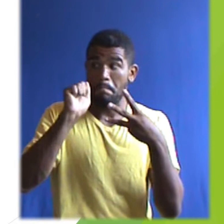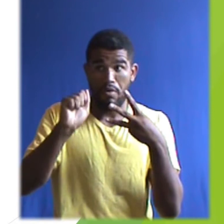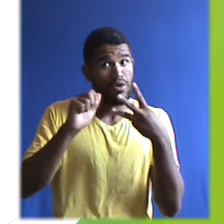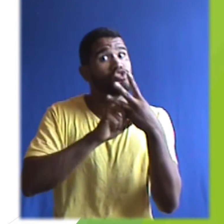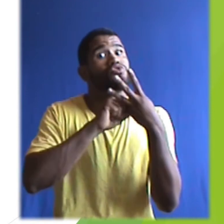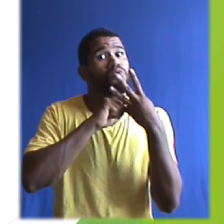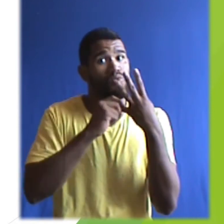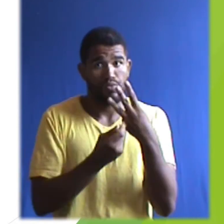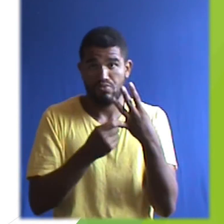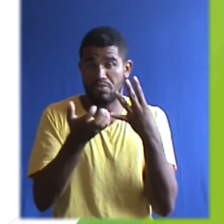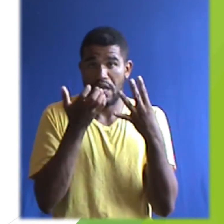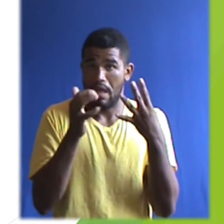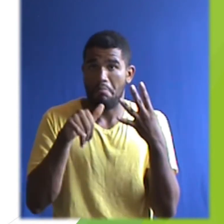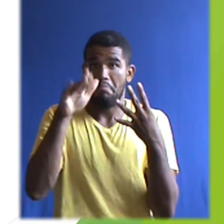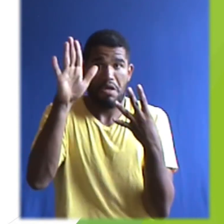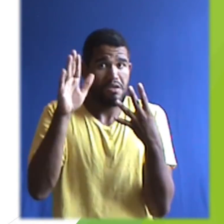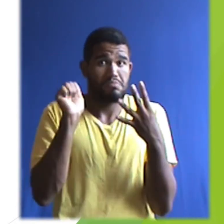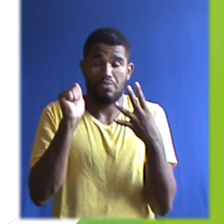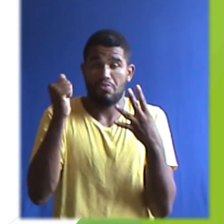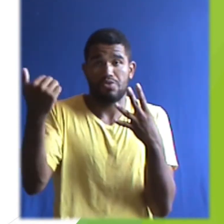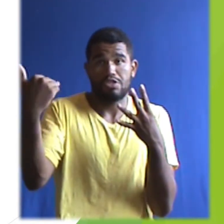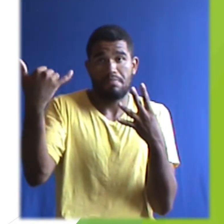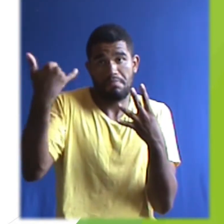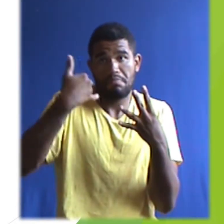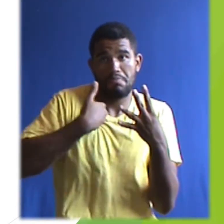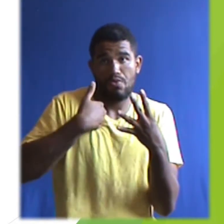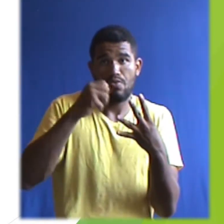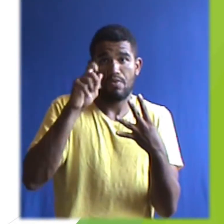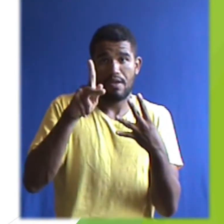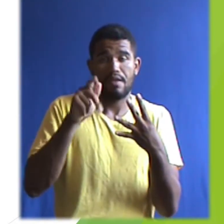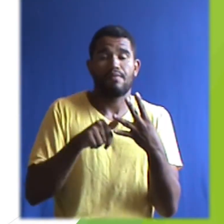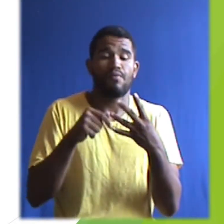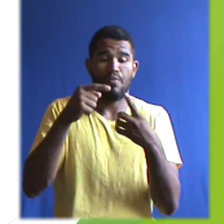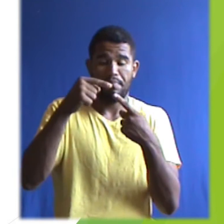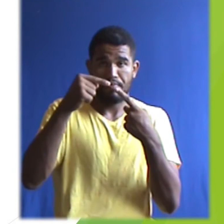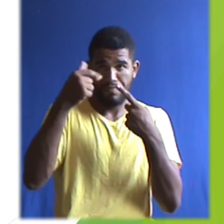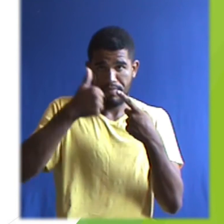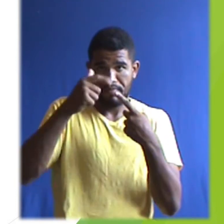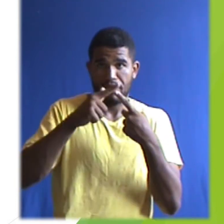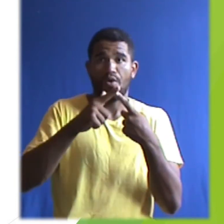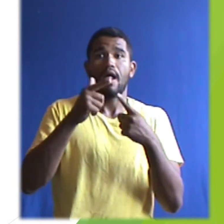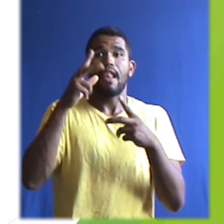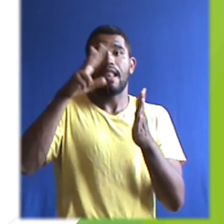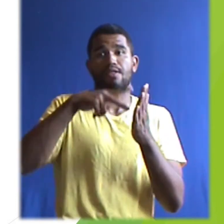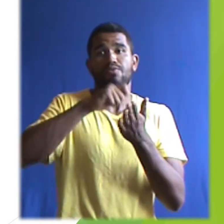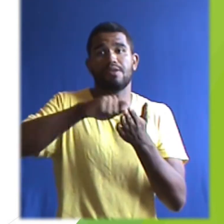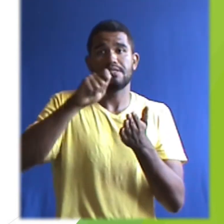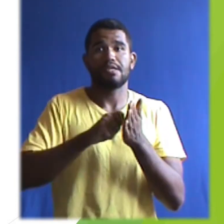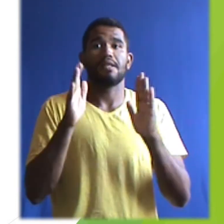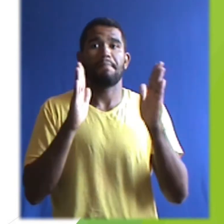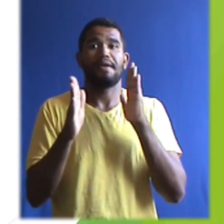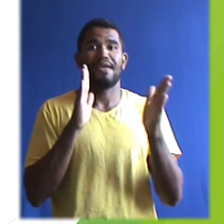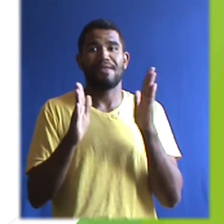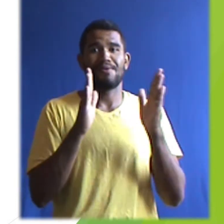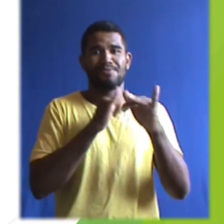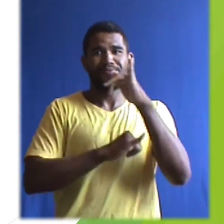Eu escolhi, então, mas vocês podem sugerir alterações nesses livros de leitura obrigatória. O primeiro